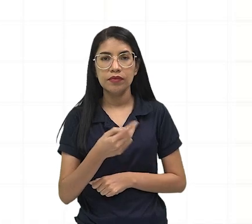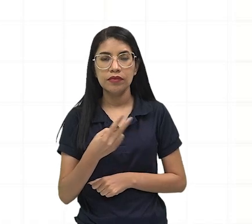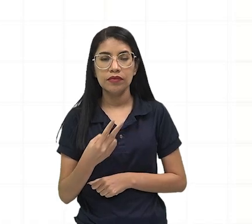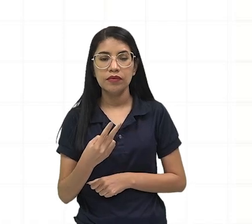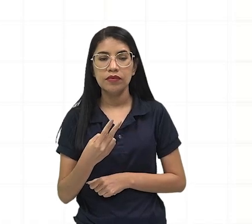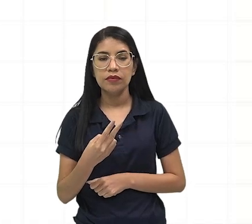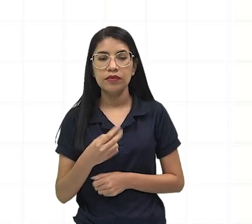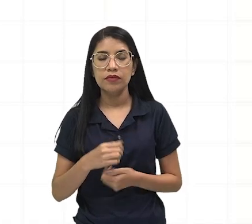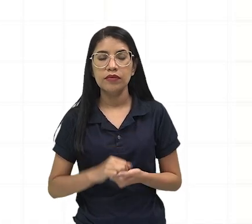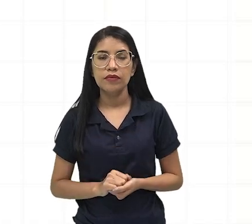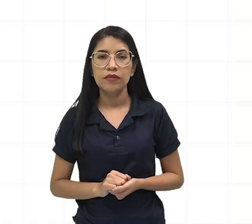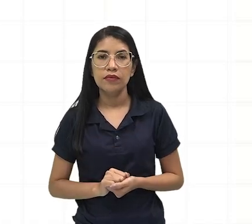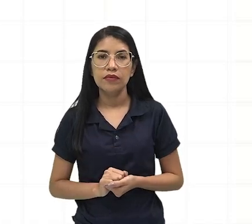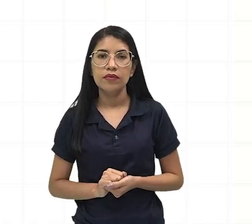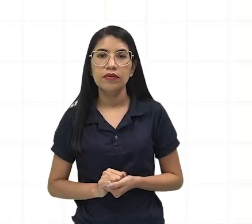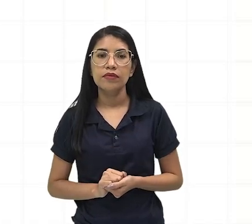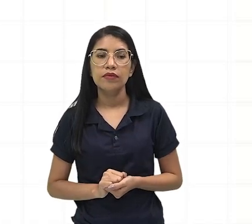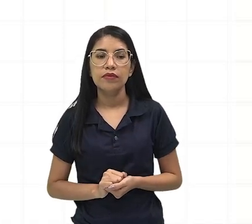72.